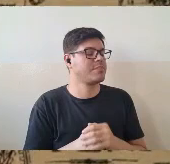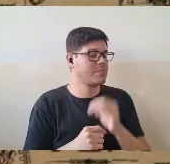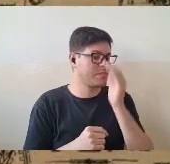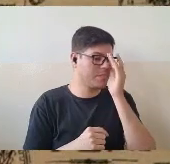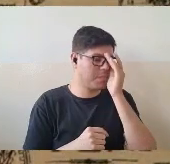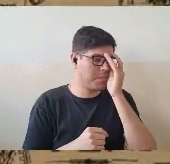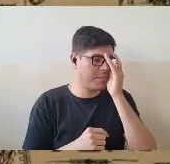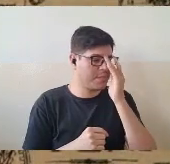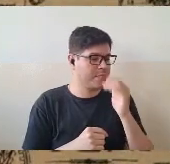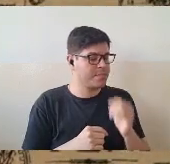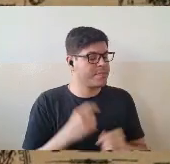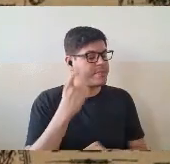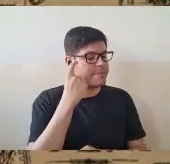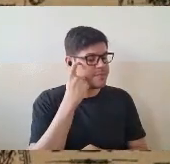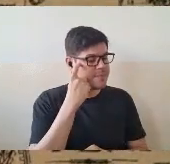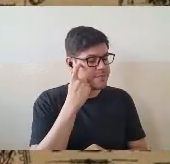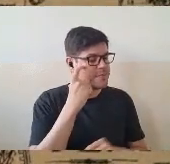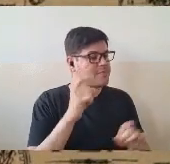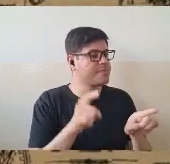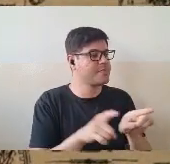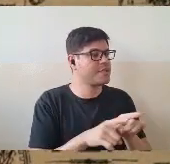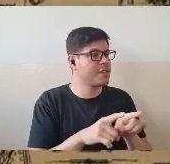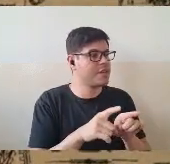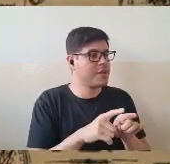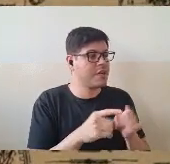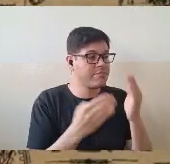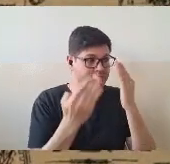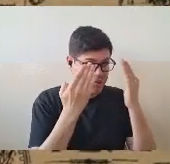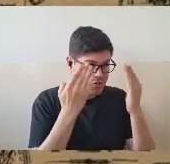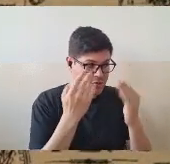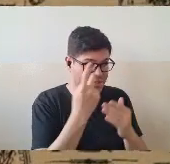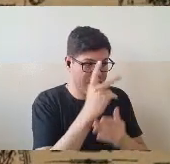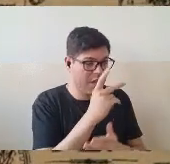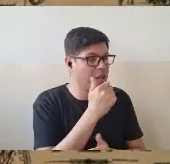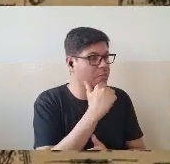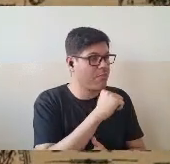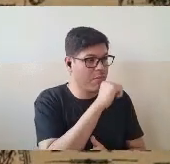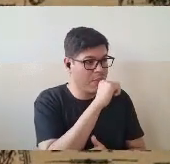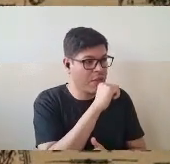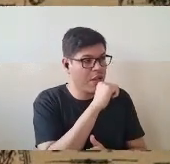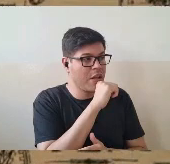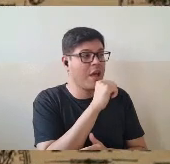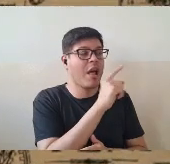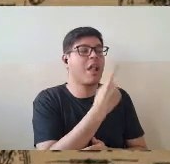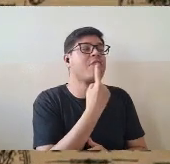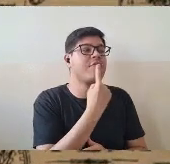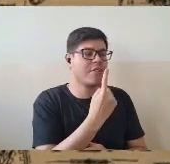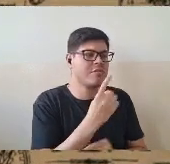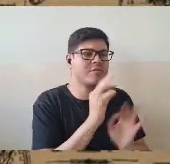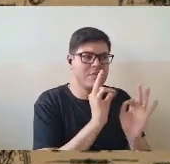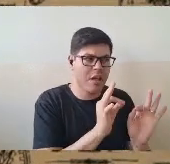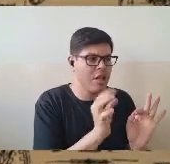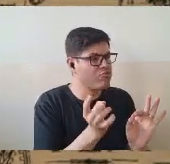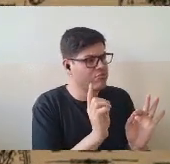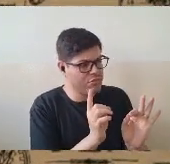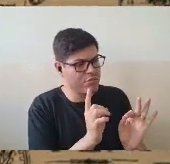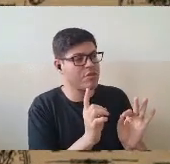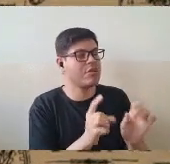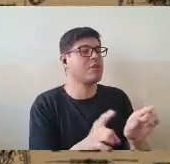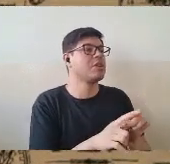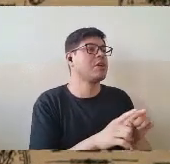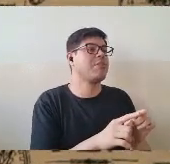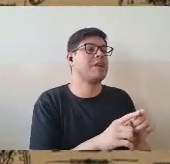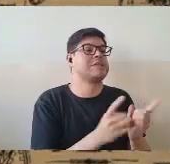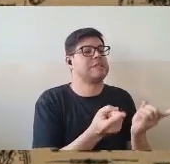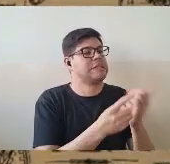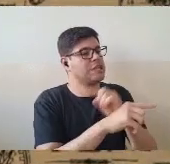realmente procede o que ela está falando. Alguns casos distorce, tem casos de exagero, você está entendendo? Mas